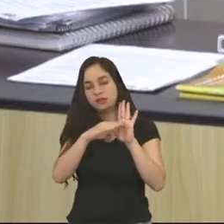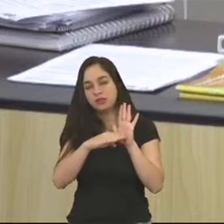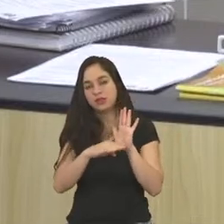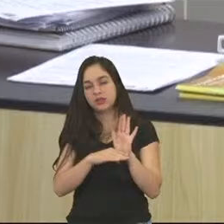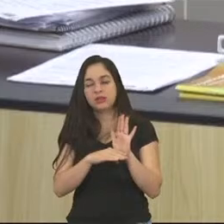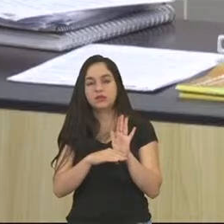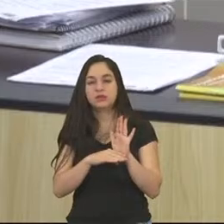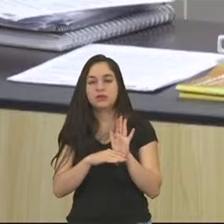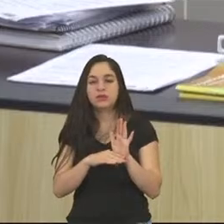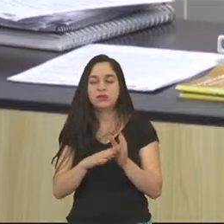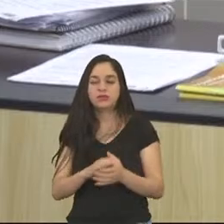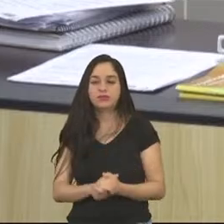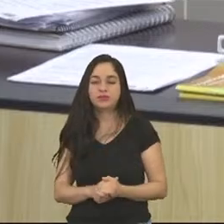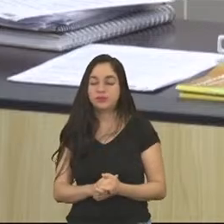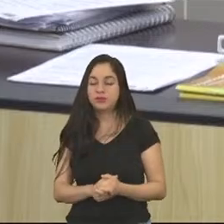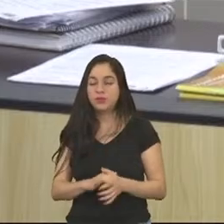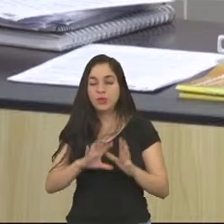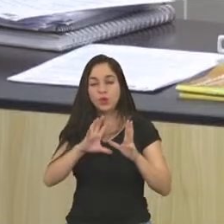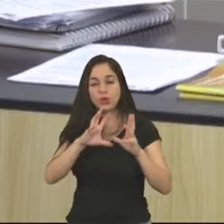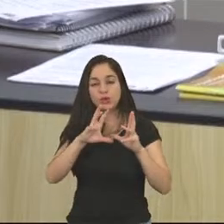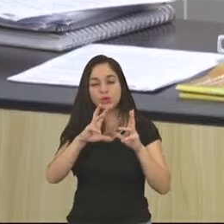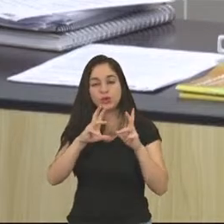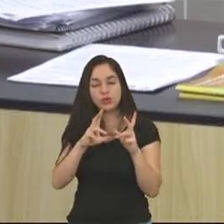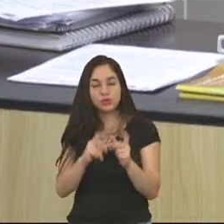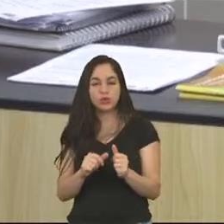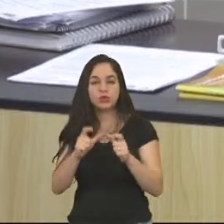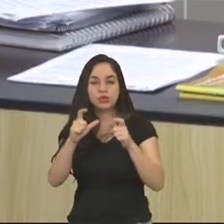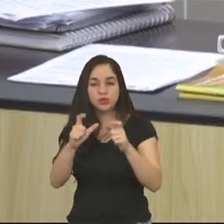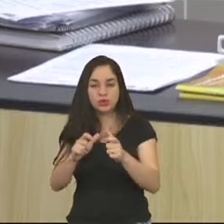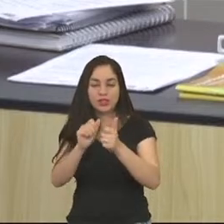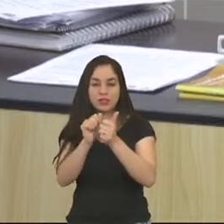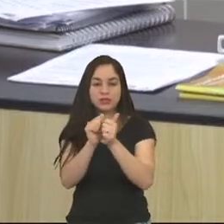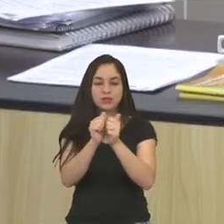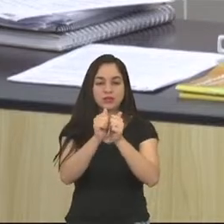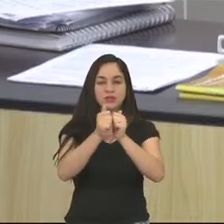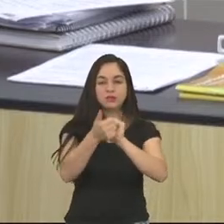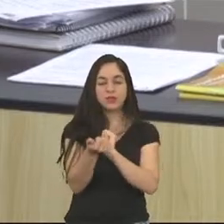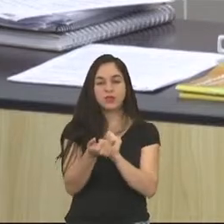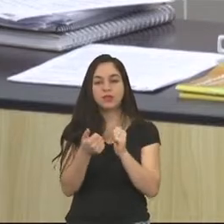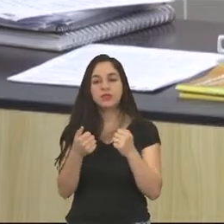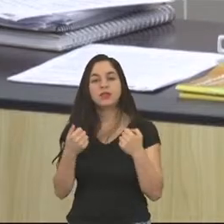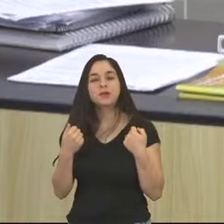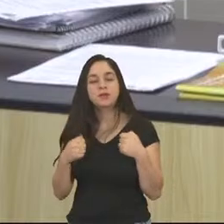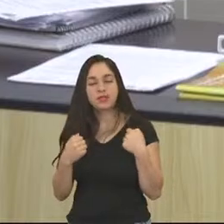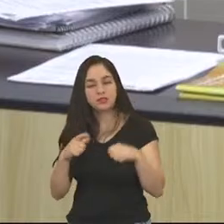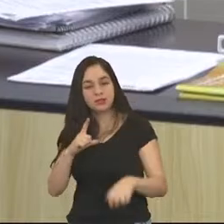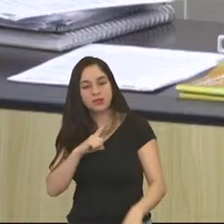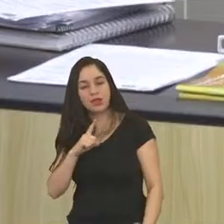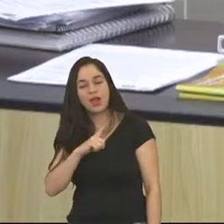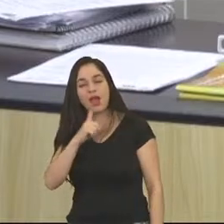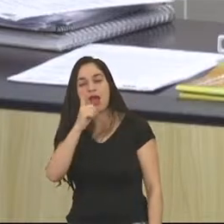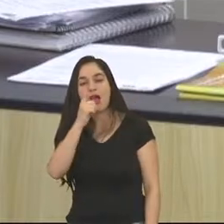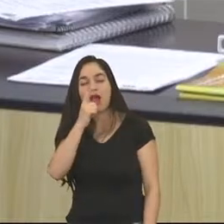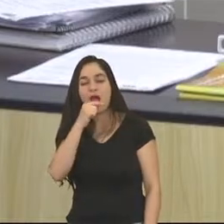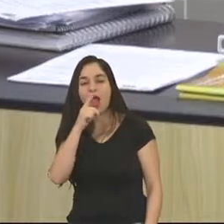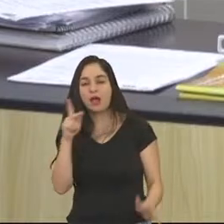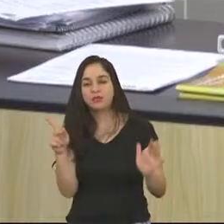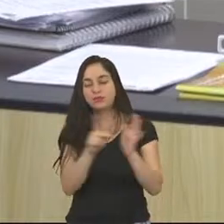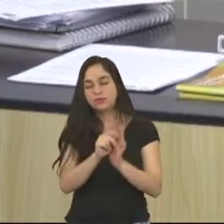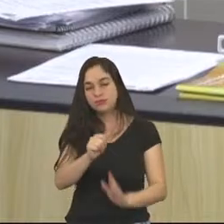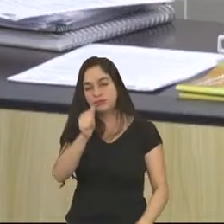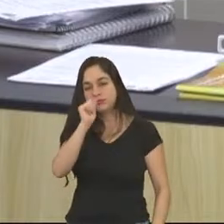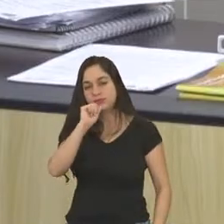Busca-se garantir que todas as áreas reconhecidas como espaços esportivos sejam contempladas, evitando lacunas